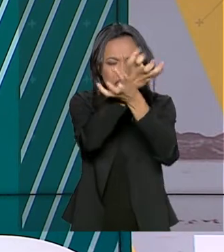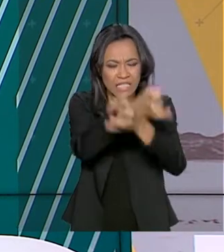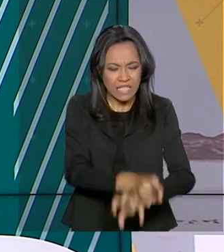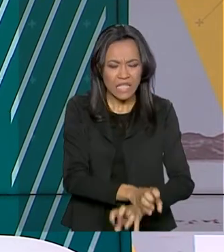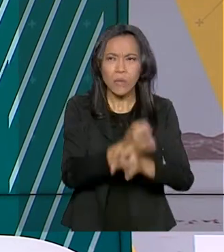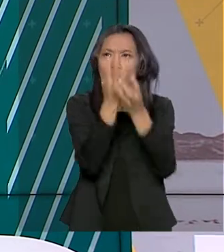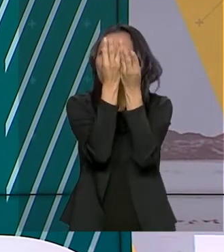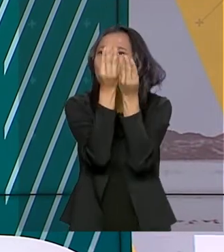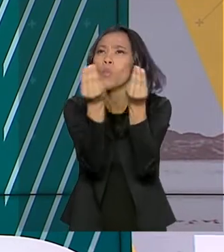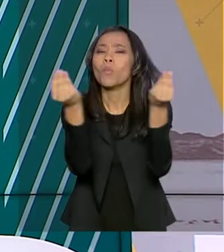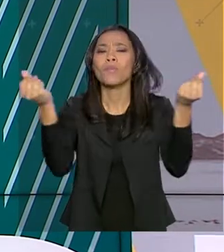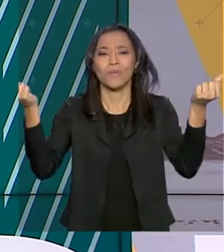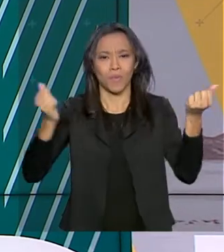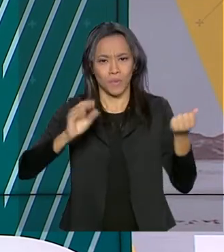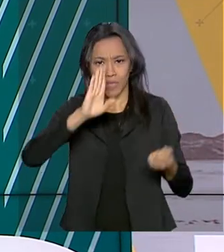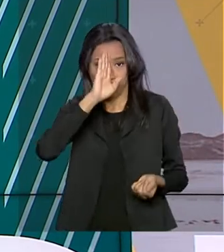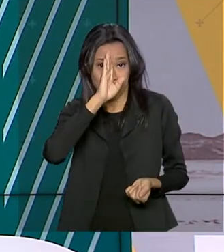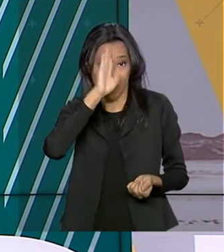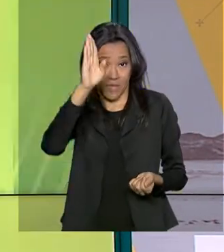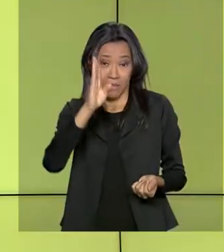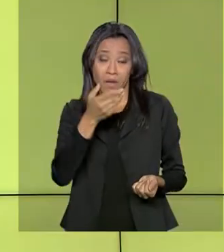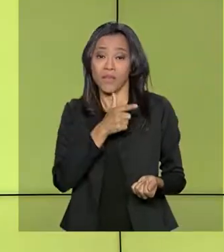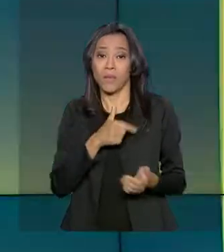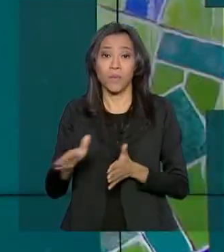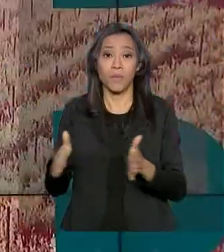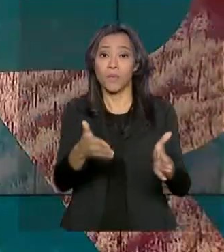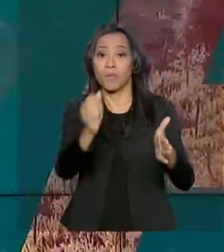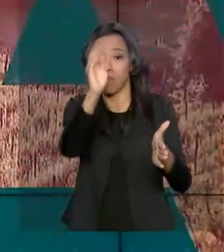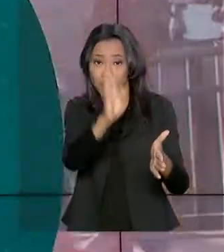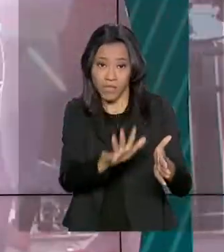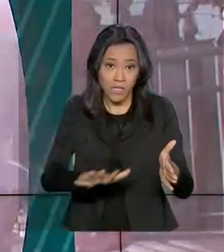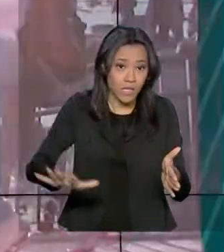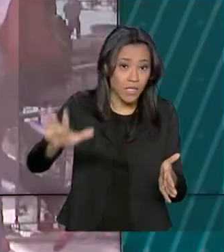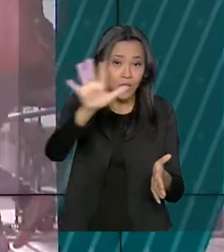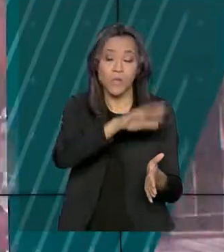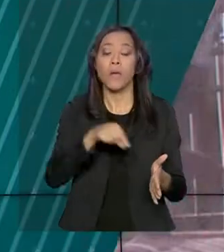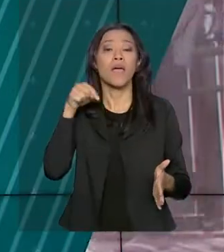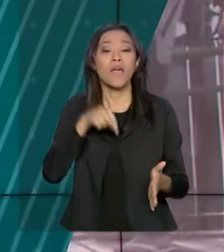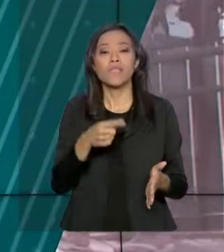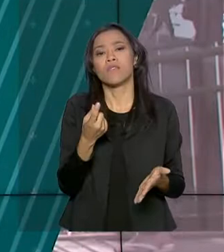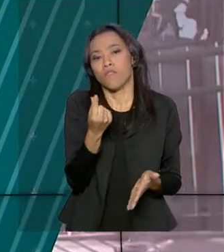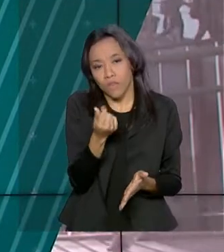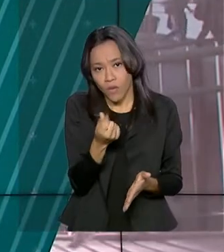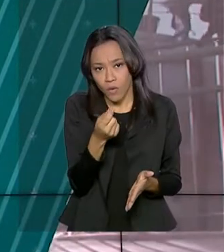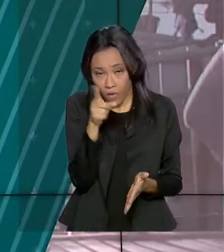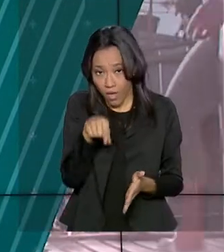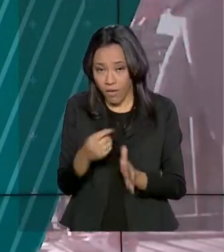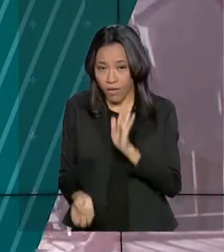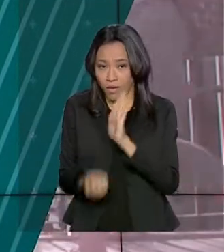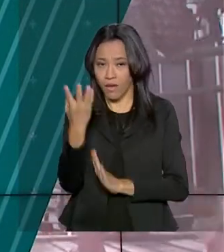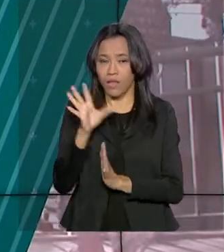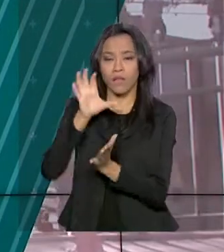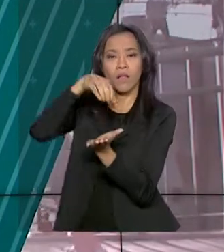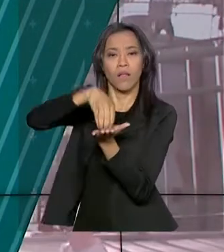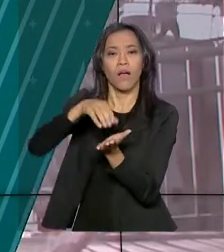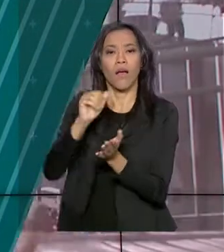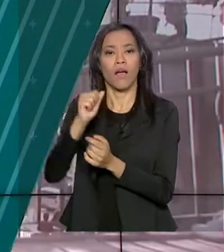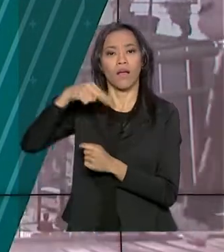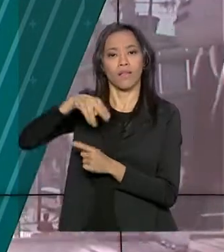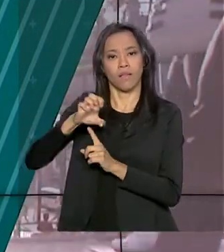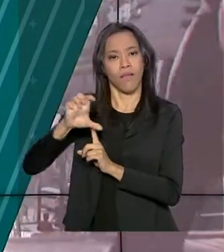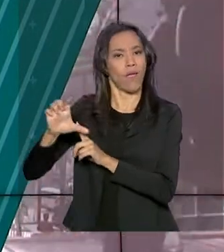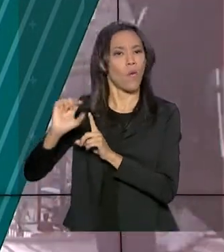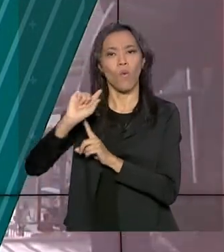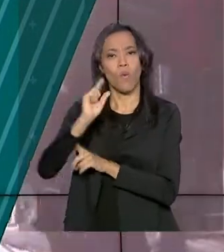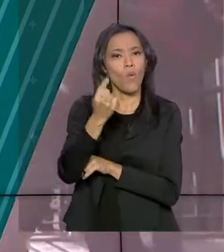período úmido nas principais bacias hidrográficas. O sistema de bandeiras tarifárias criado pela ANEEL sinaliza o